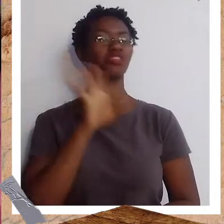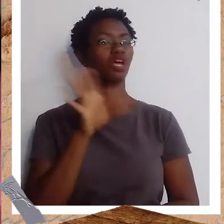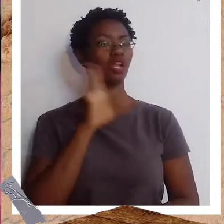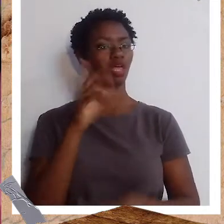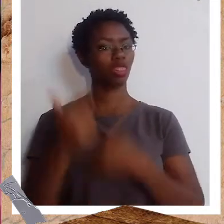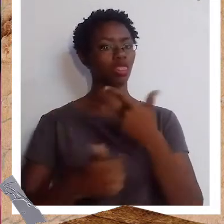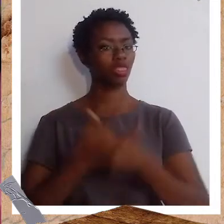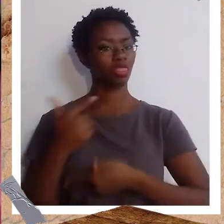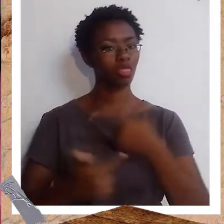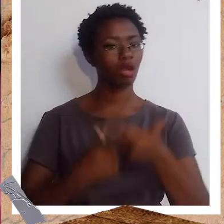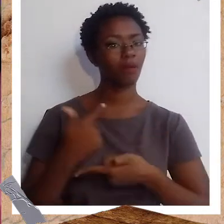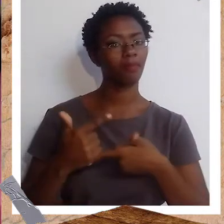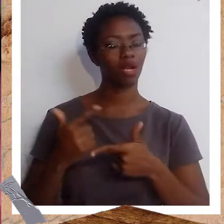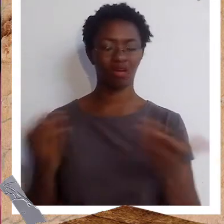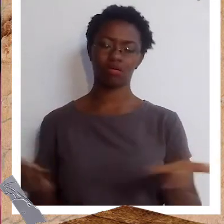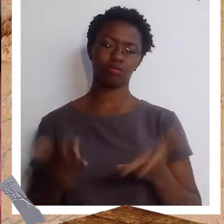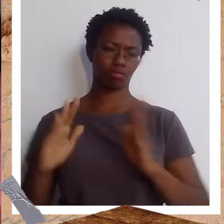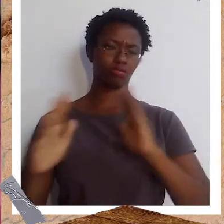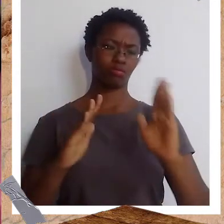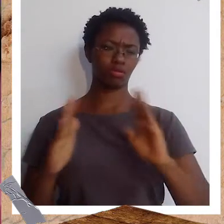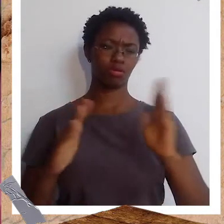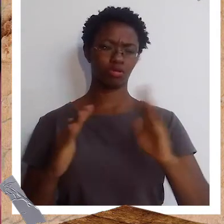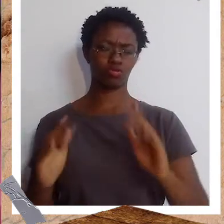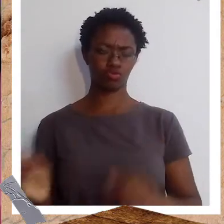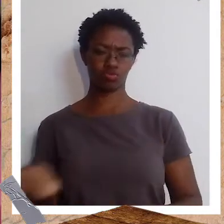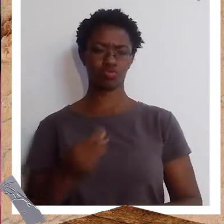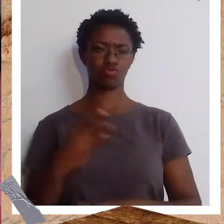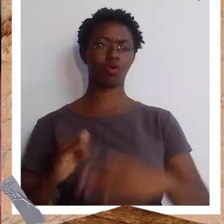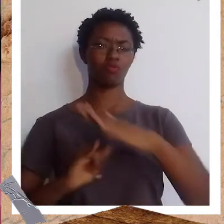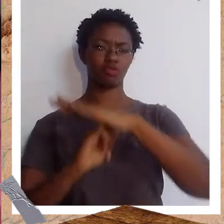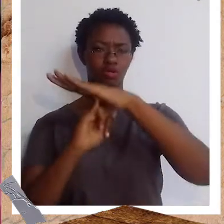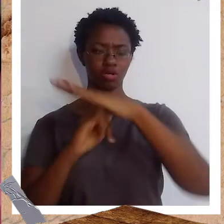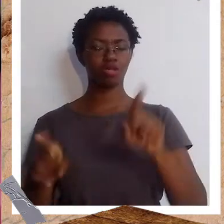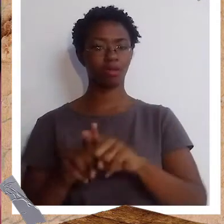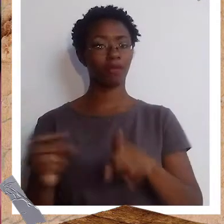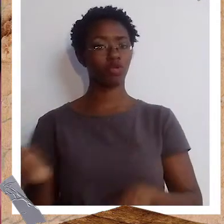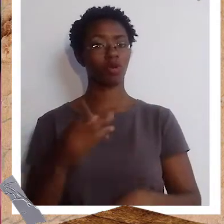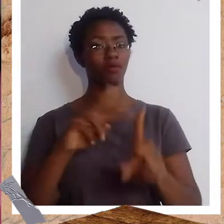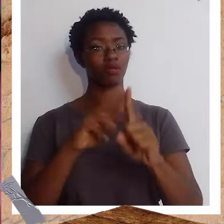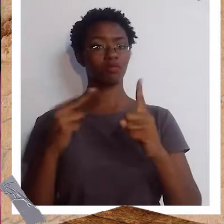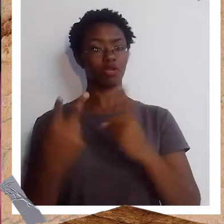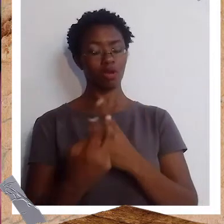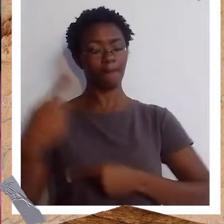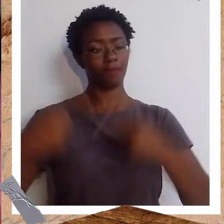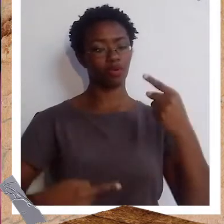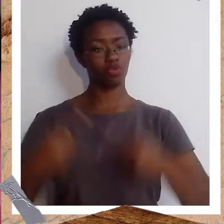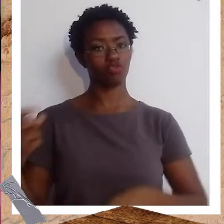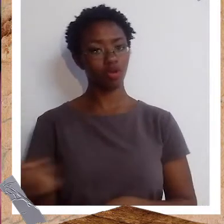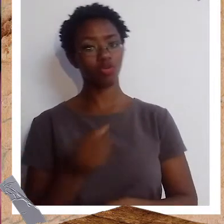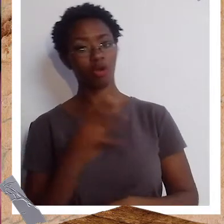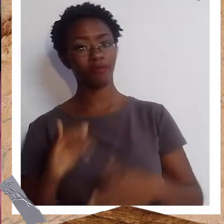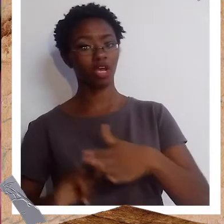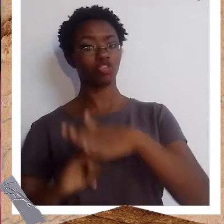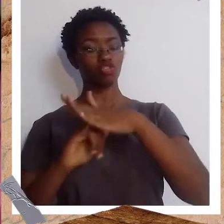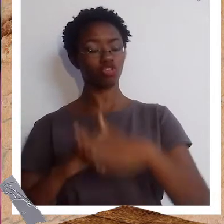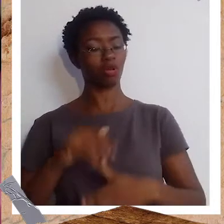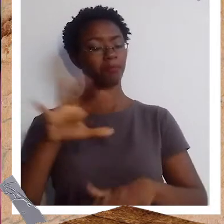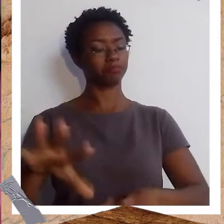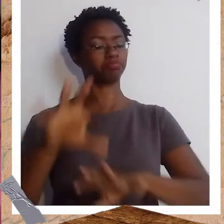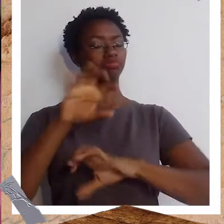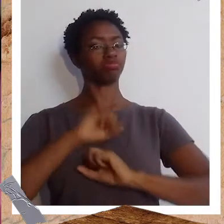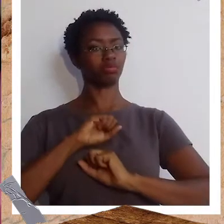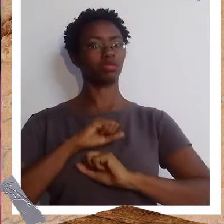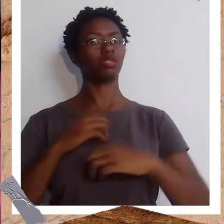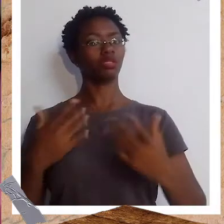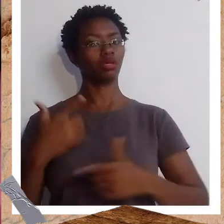com a instituição nesse novo momento dessa instituição, nessa nova perspectiva, nessa nova política que a instituição tem adotado, e nós entramos